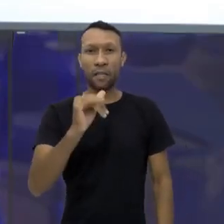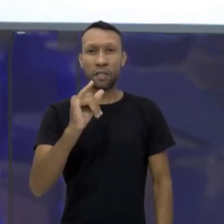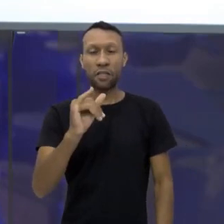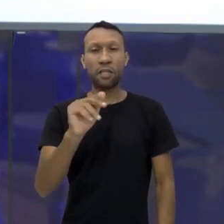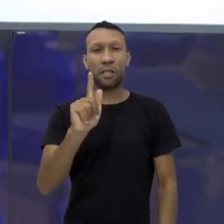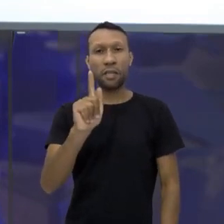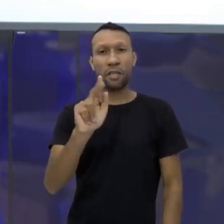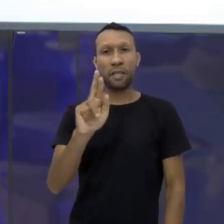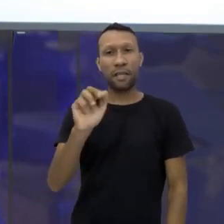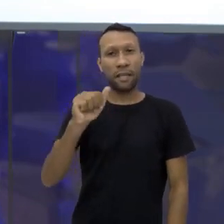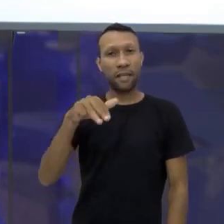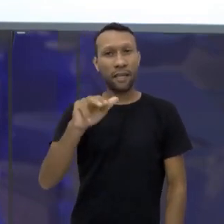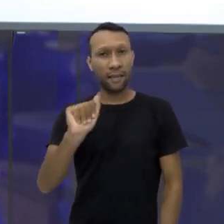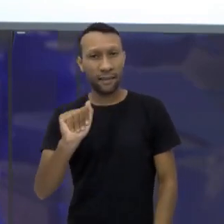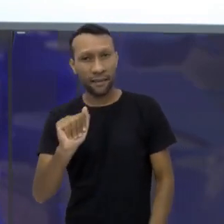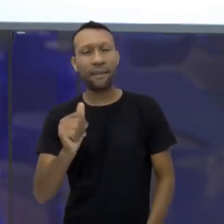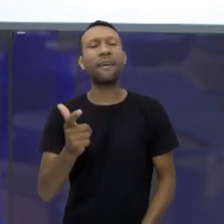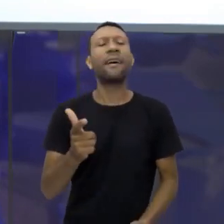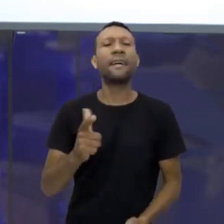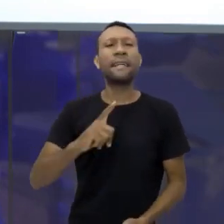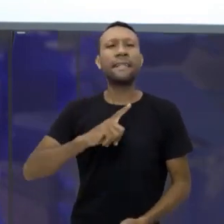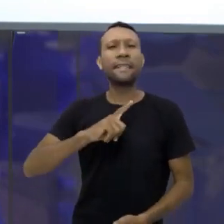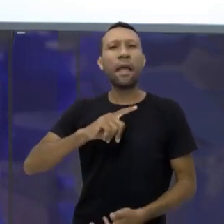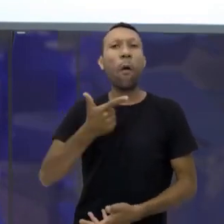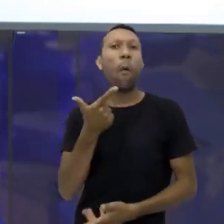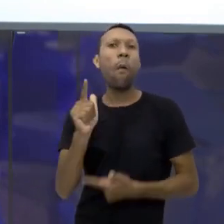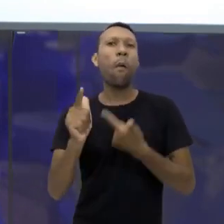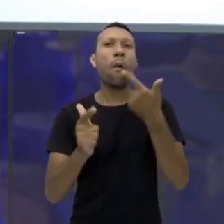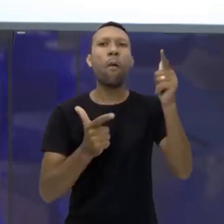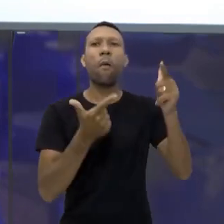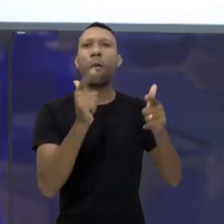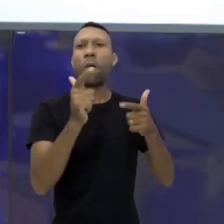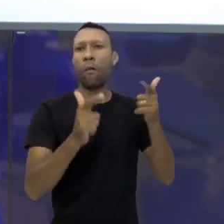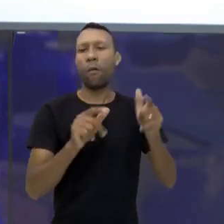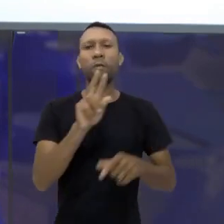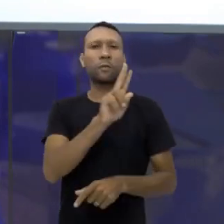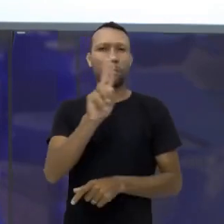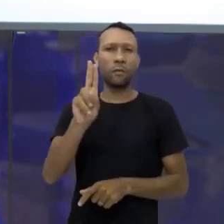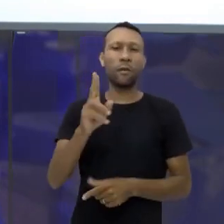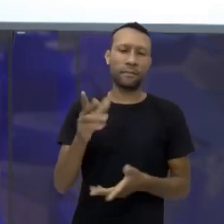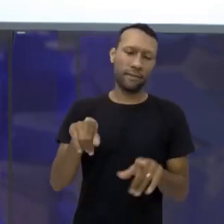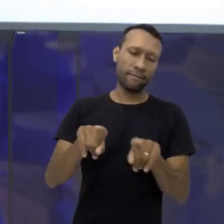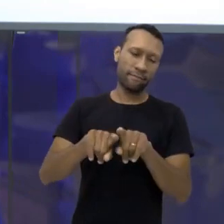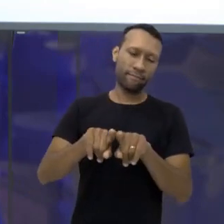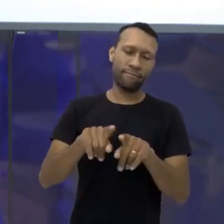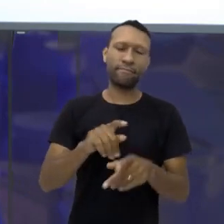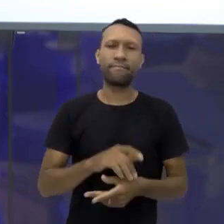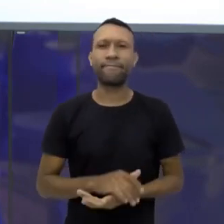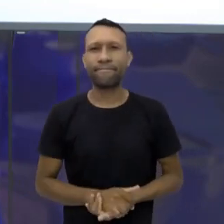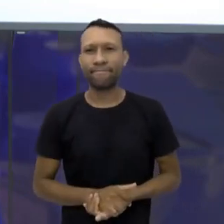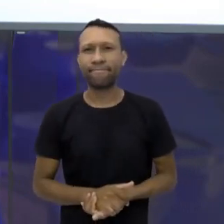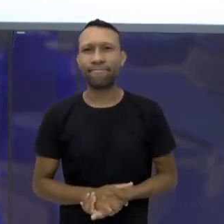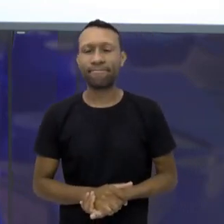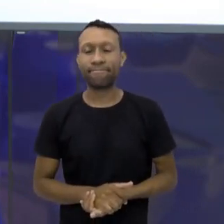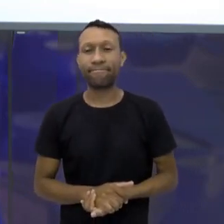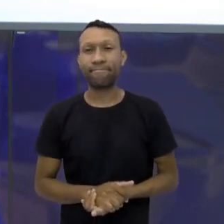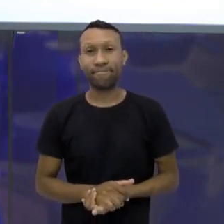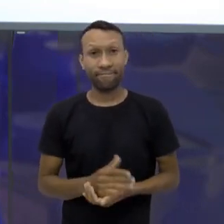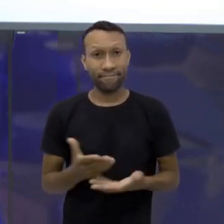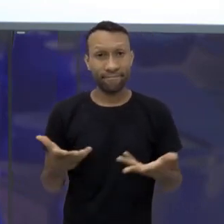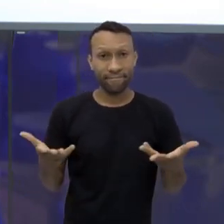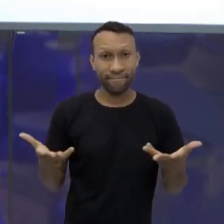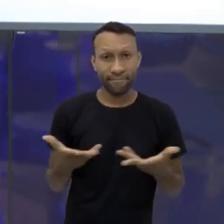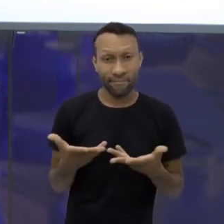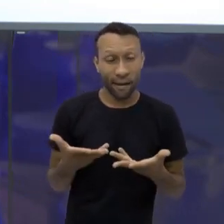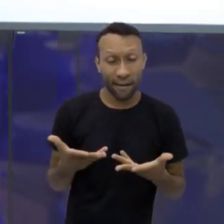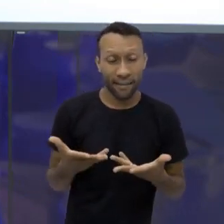observar que nesse período nós temos outros nomes que também são destaques. E aí vamos